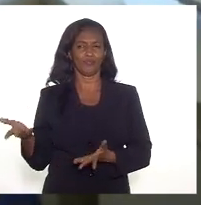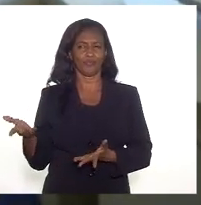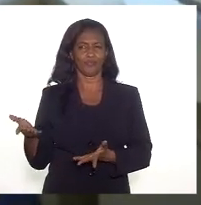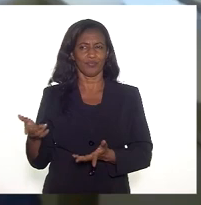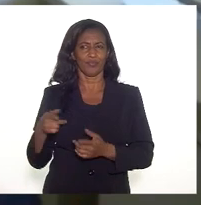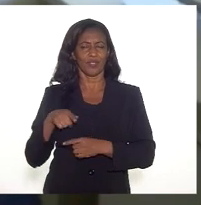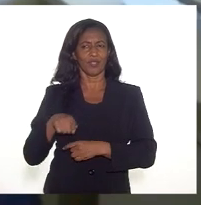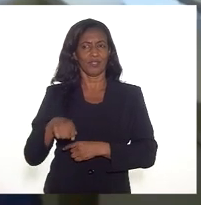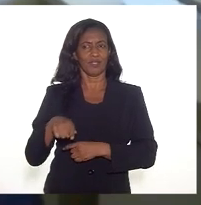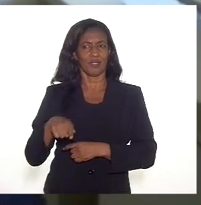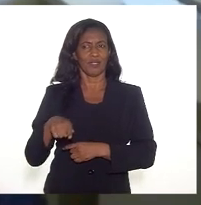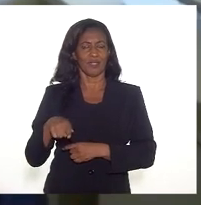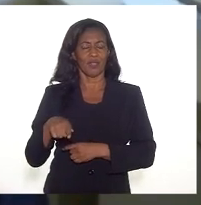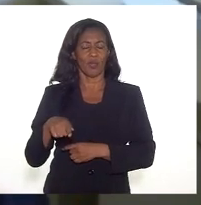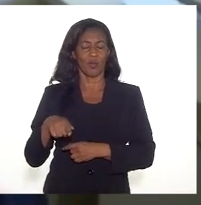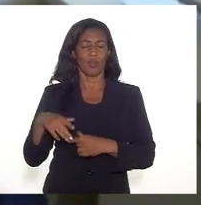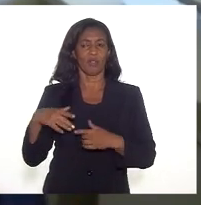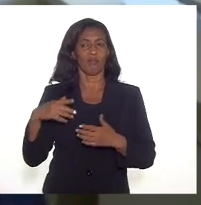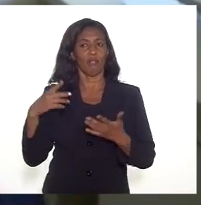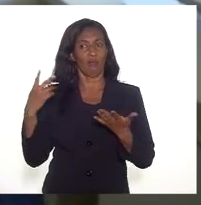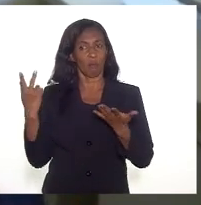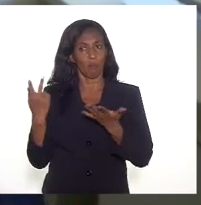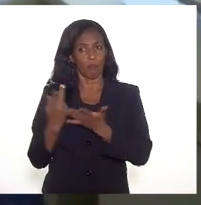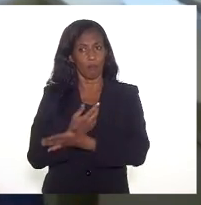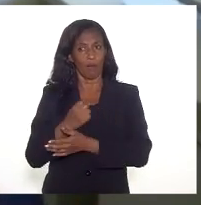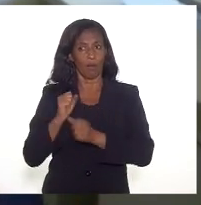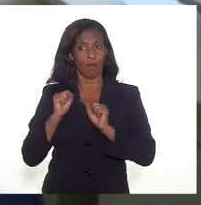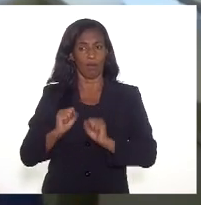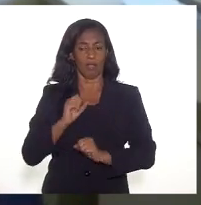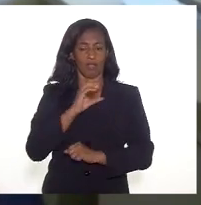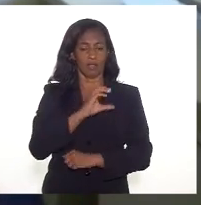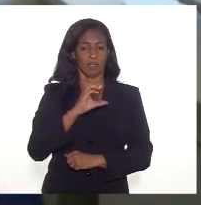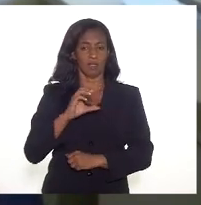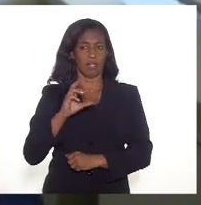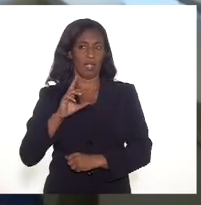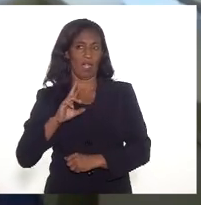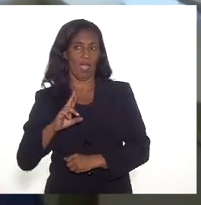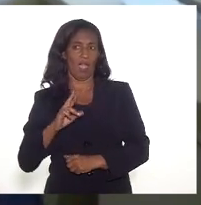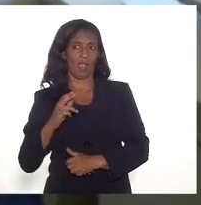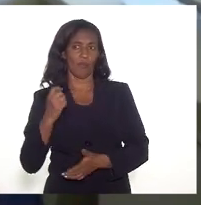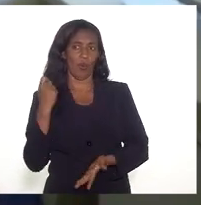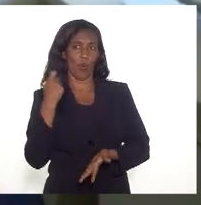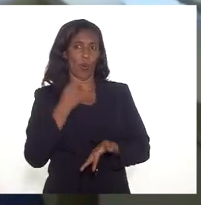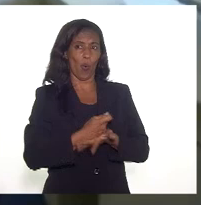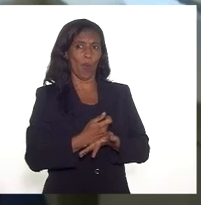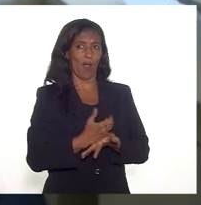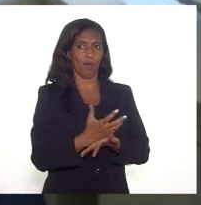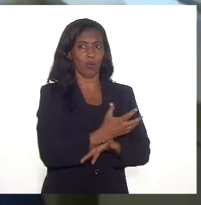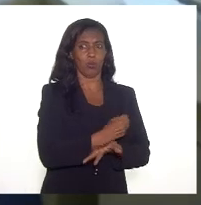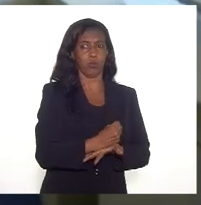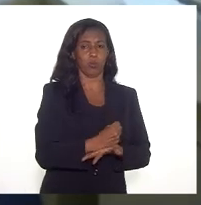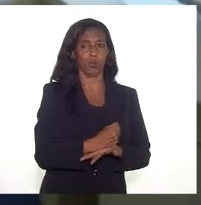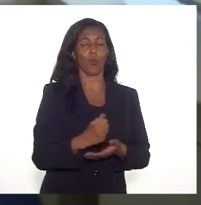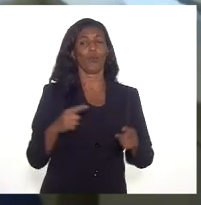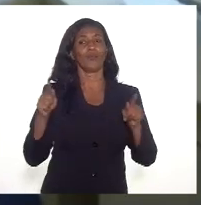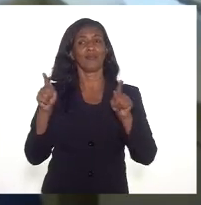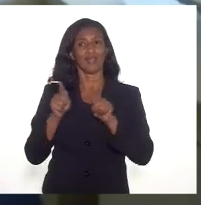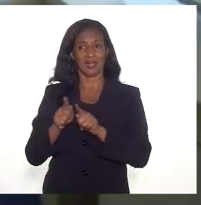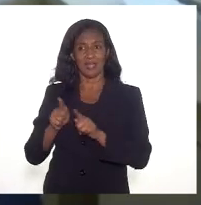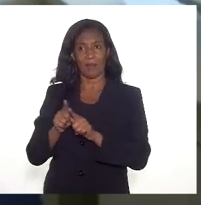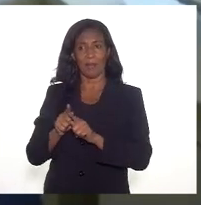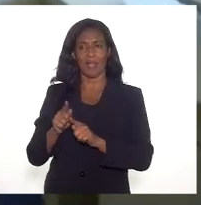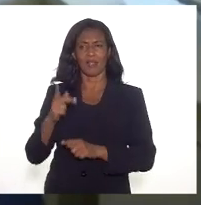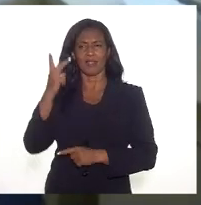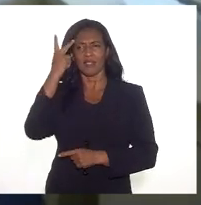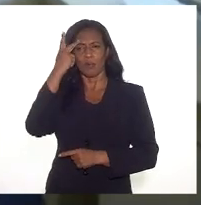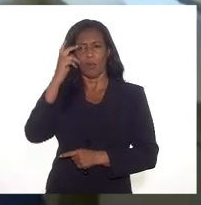será adquirido pela CCR, que também, possivelmente, adquirirá o de Congonhas, já que ela já opera